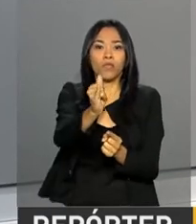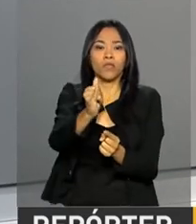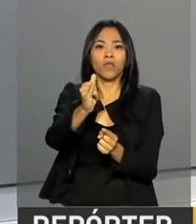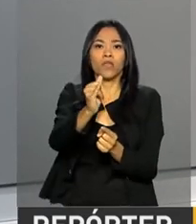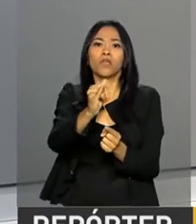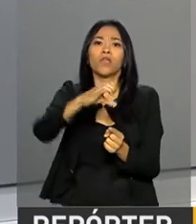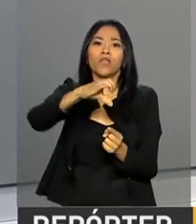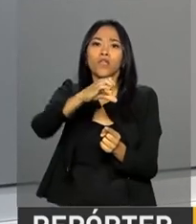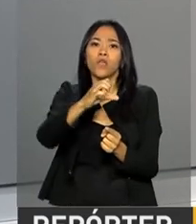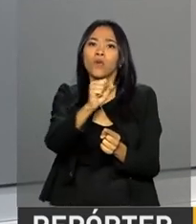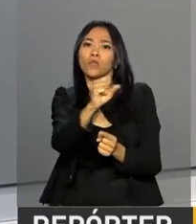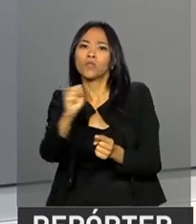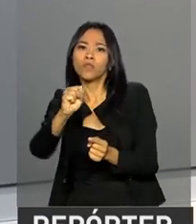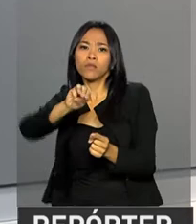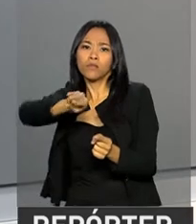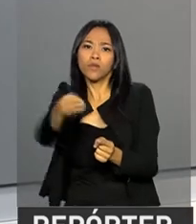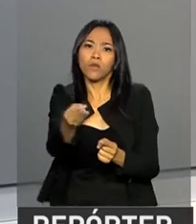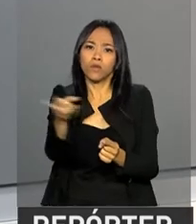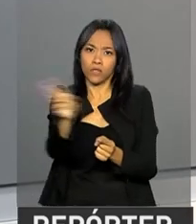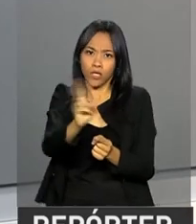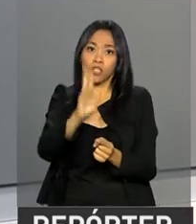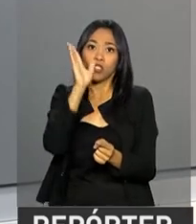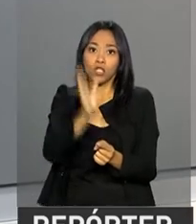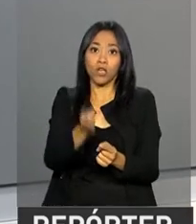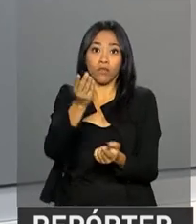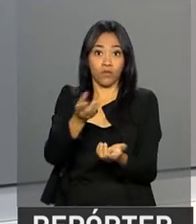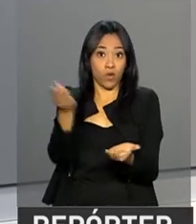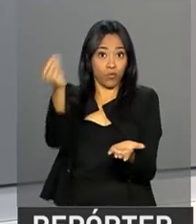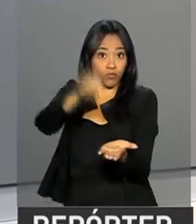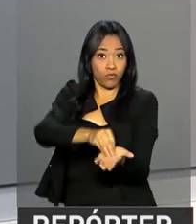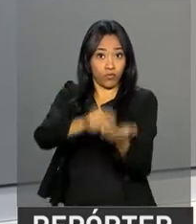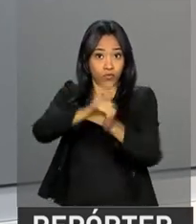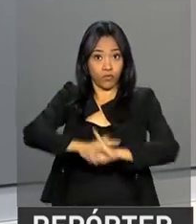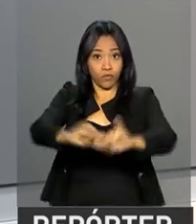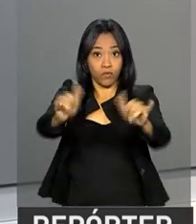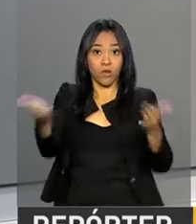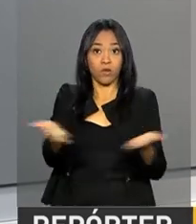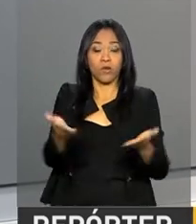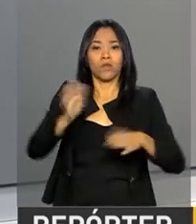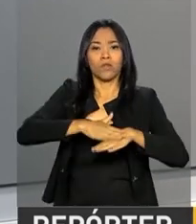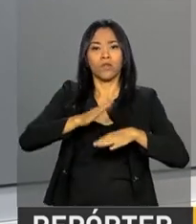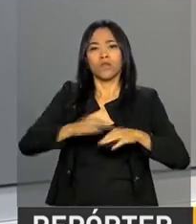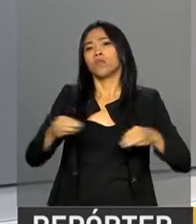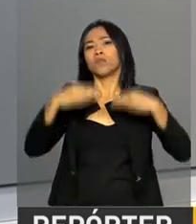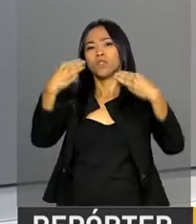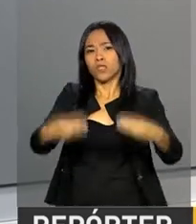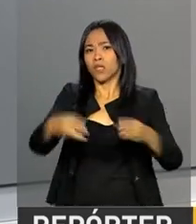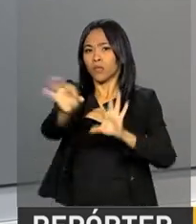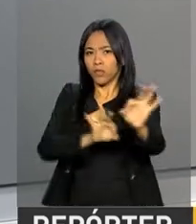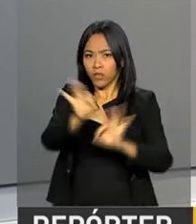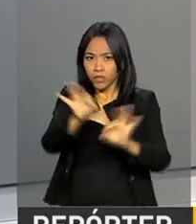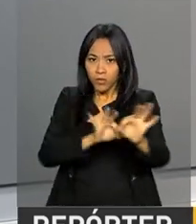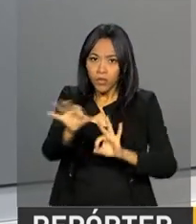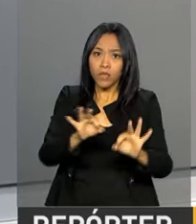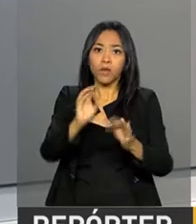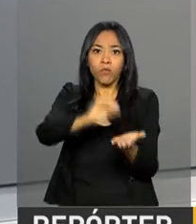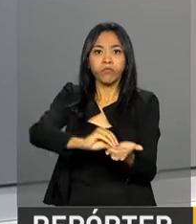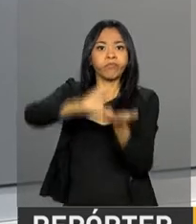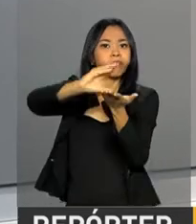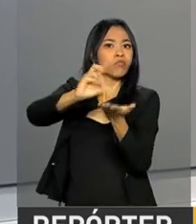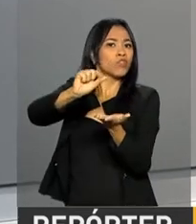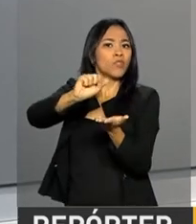reais a portaria foi publicada no diário oficial da união de hoje segundo o ministério do planejamento a ampliação se deve à necessidade